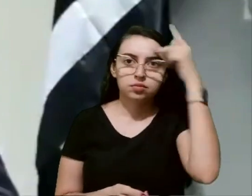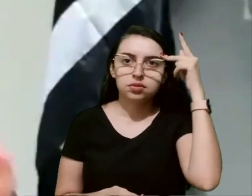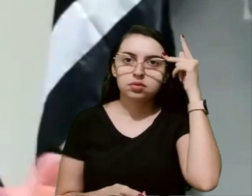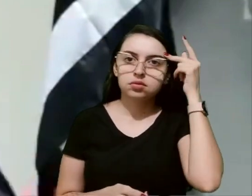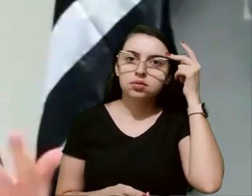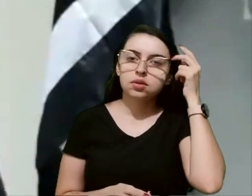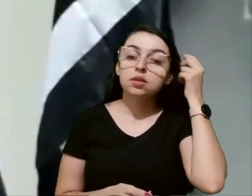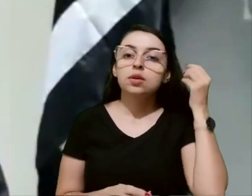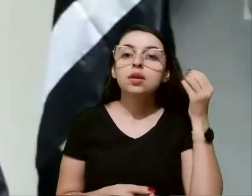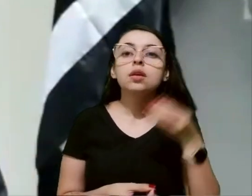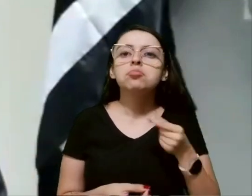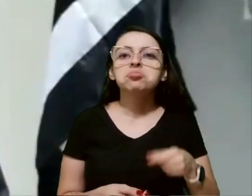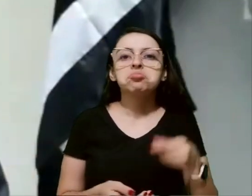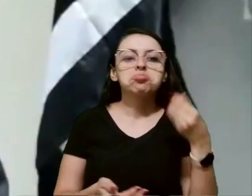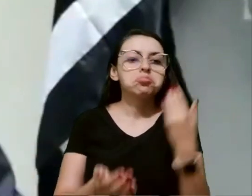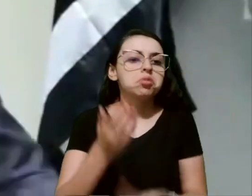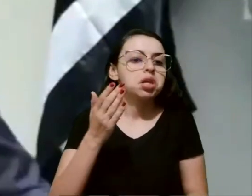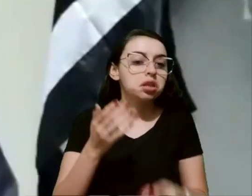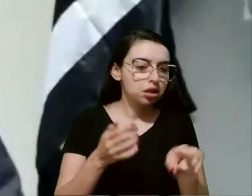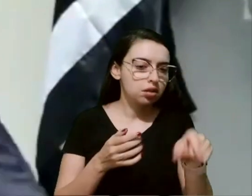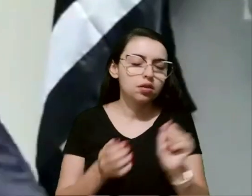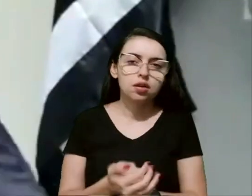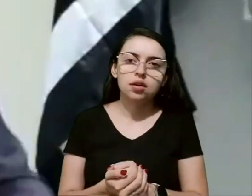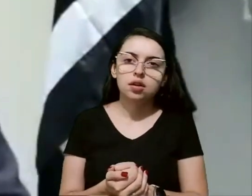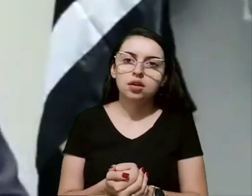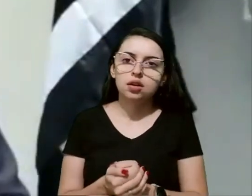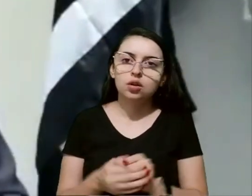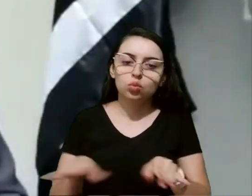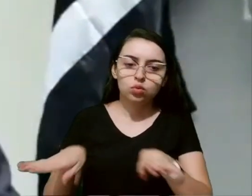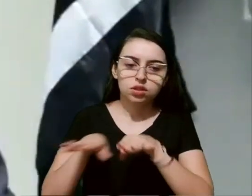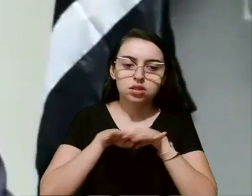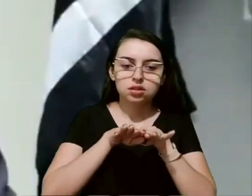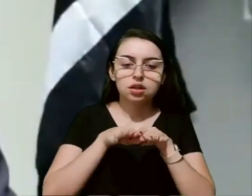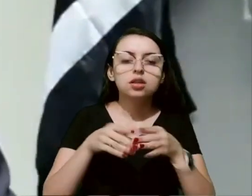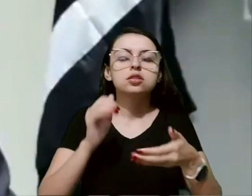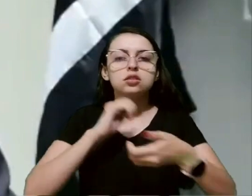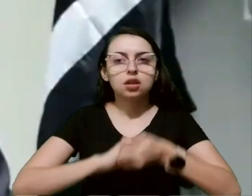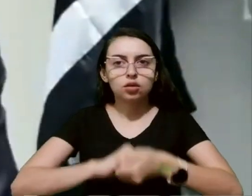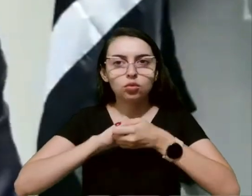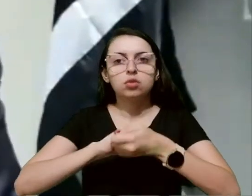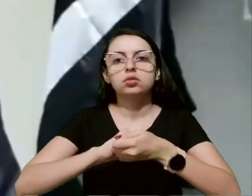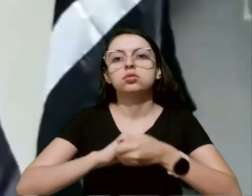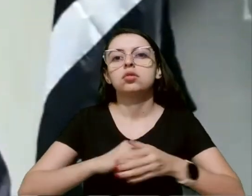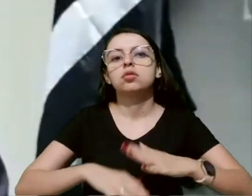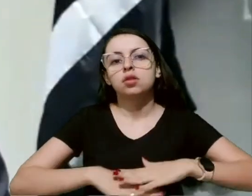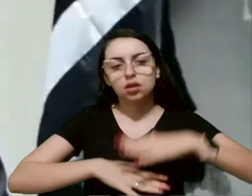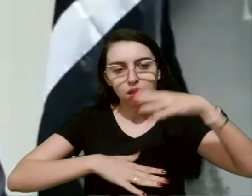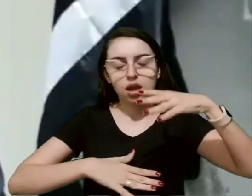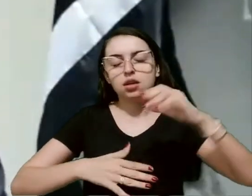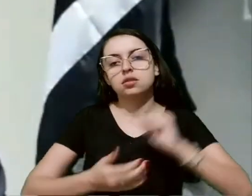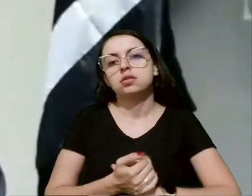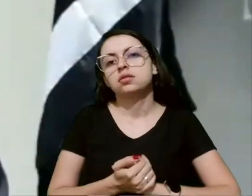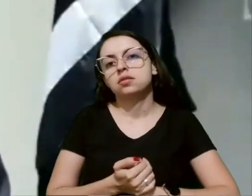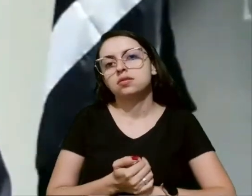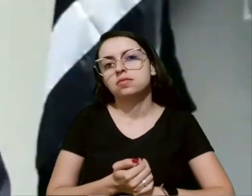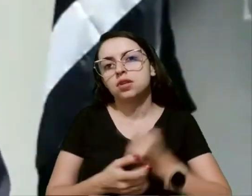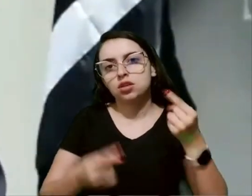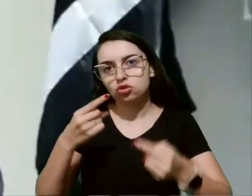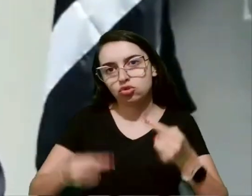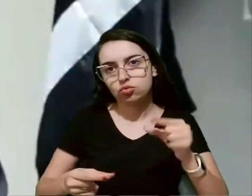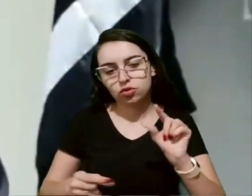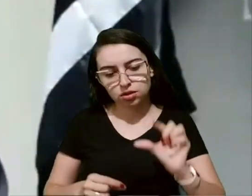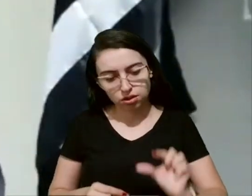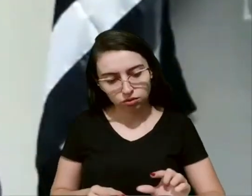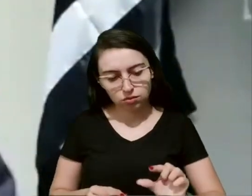as partes vão antecipar quem vai perder. Então, a quantidade de acordos vai aumentar. E se a quantidade de acordos aumenta, a quantidade de